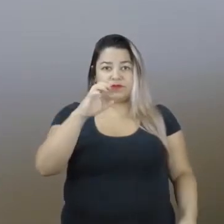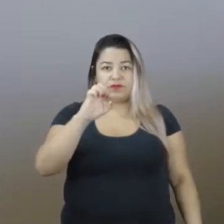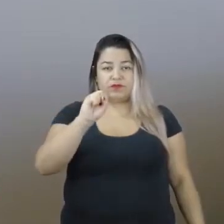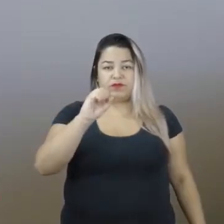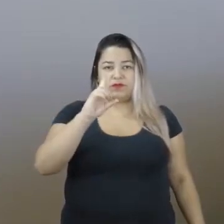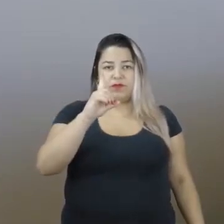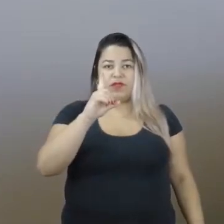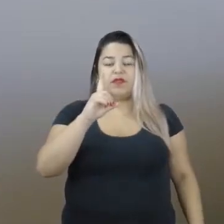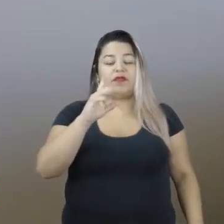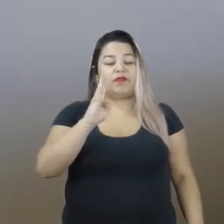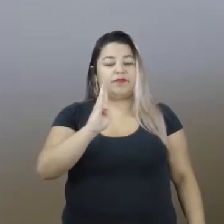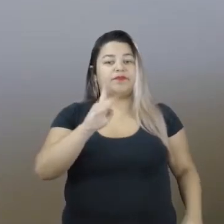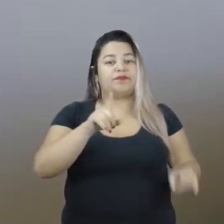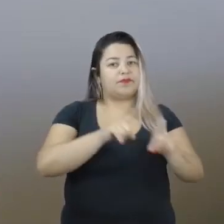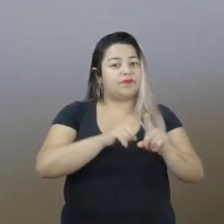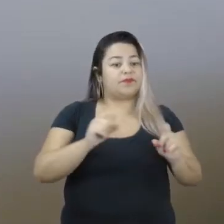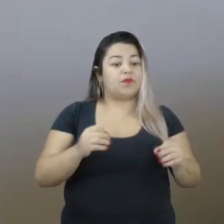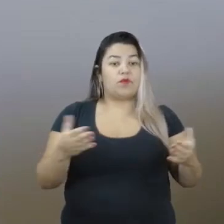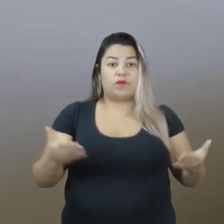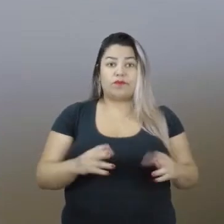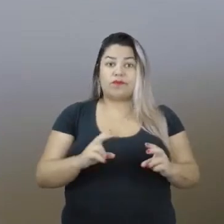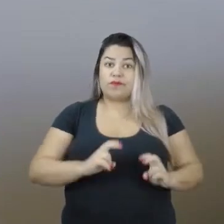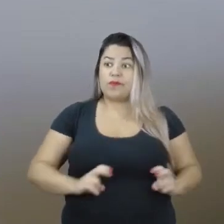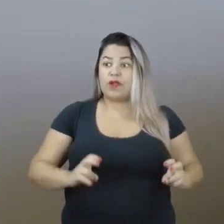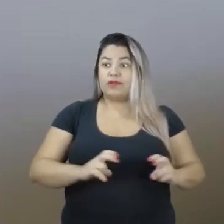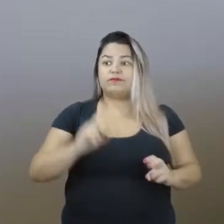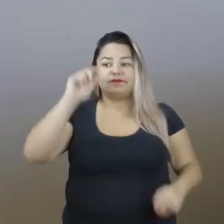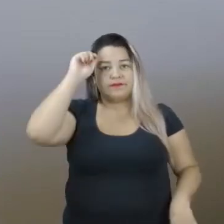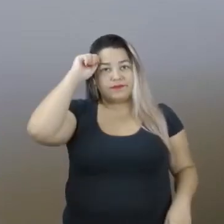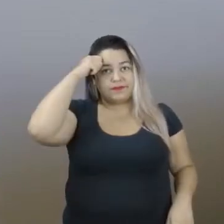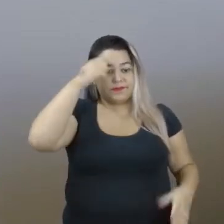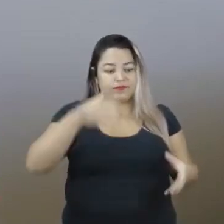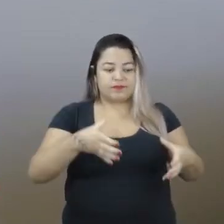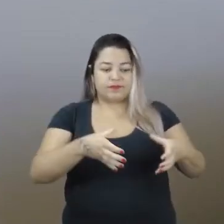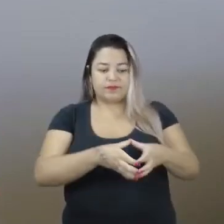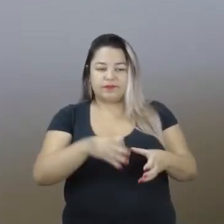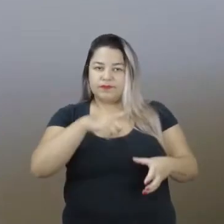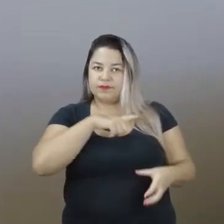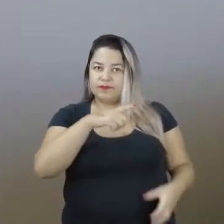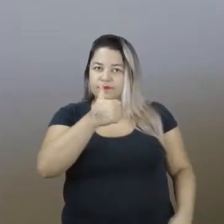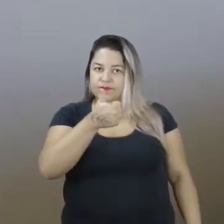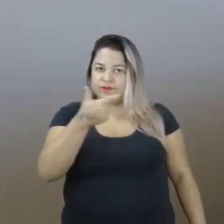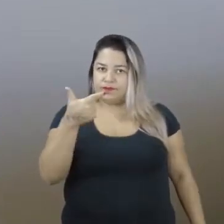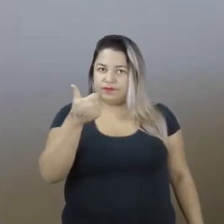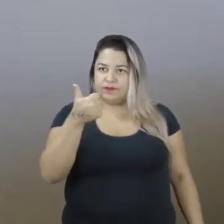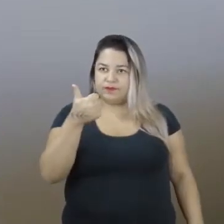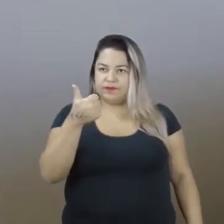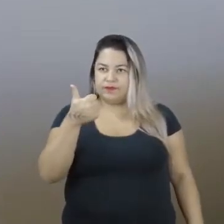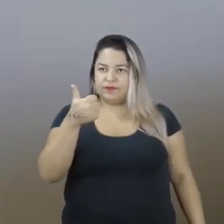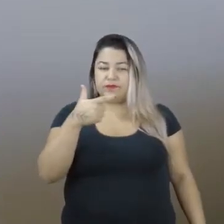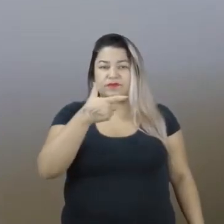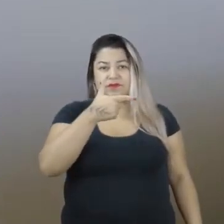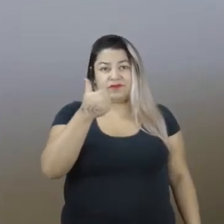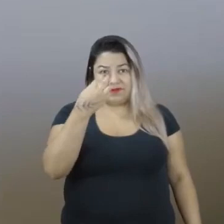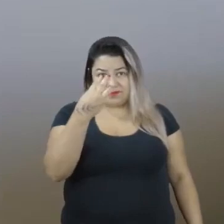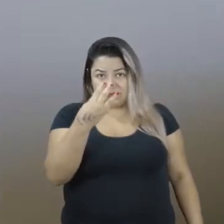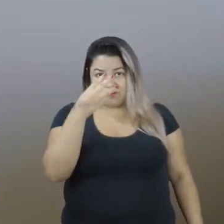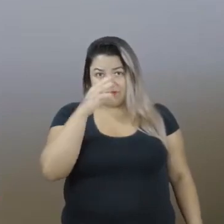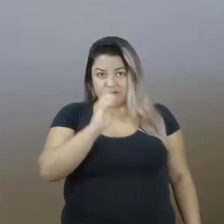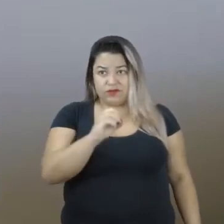Hoje, a bancada negra aqui no parlamento tem em torno de 122, quase